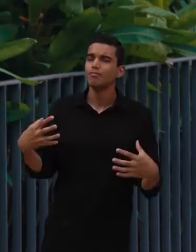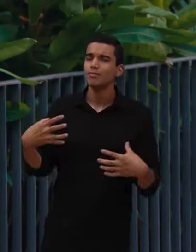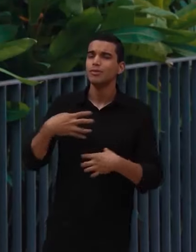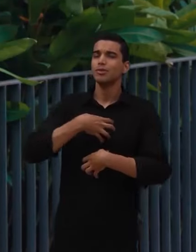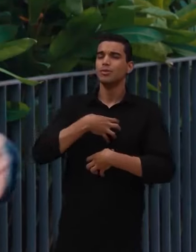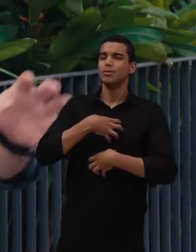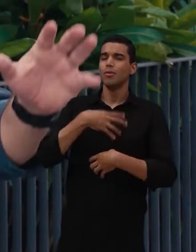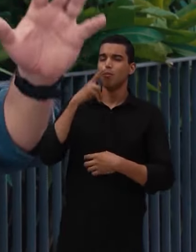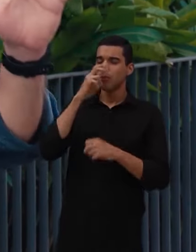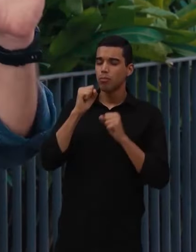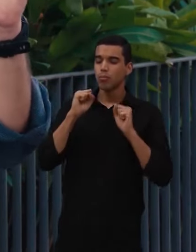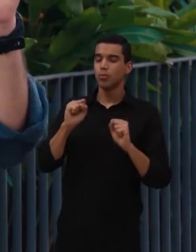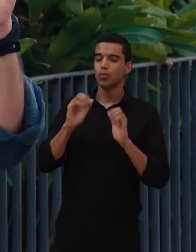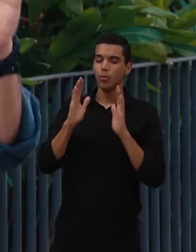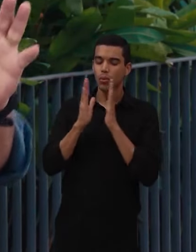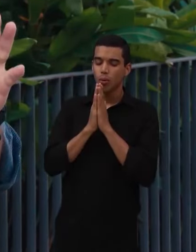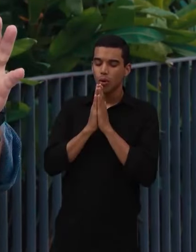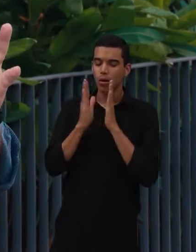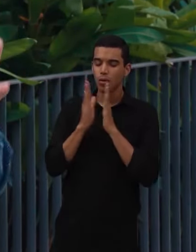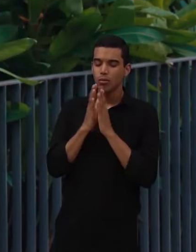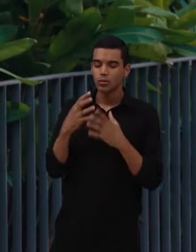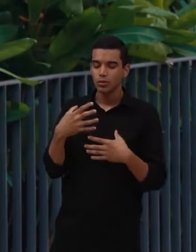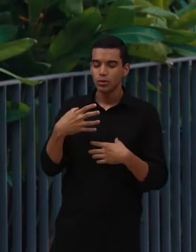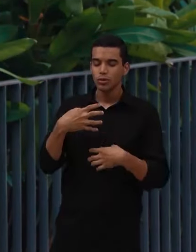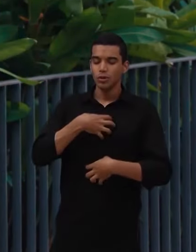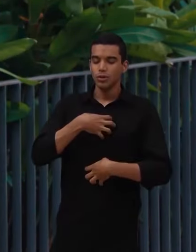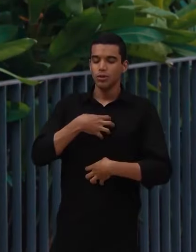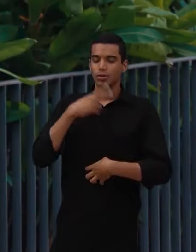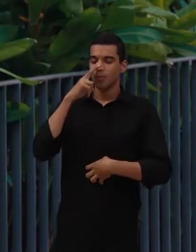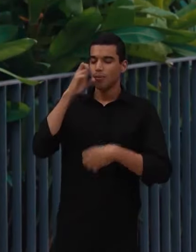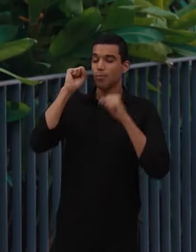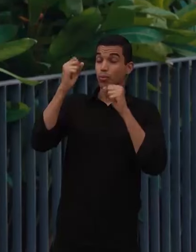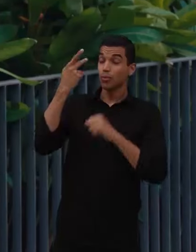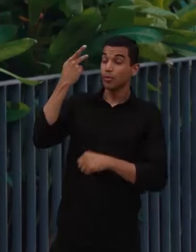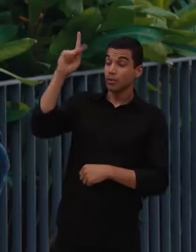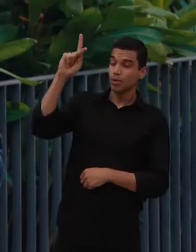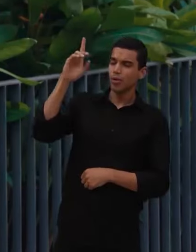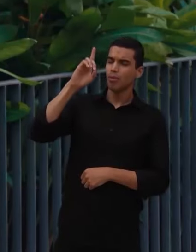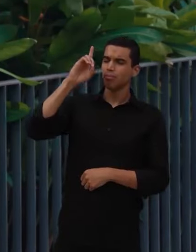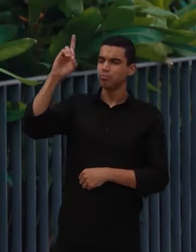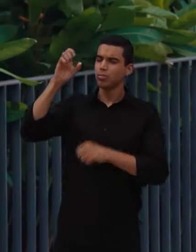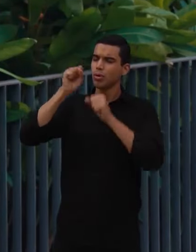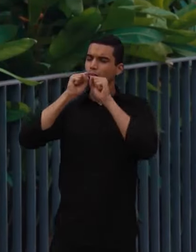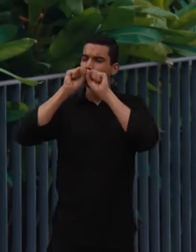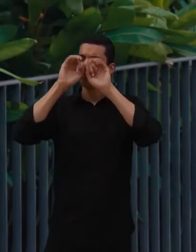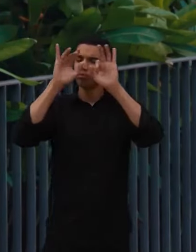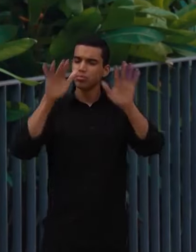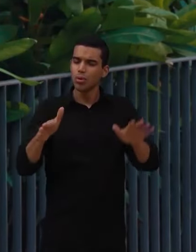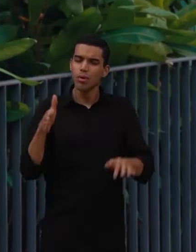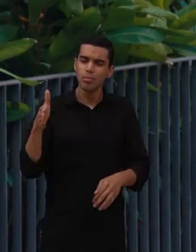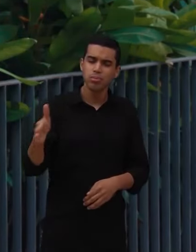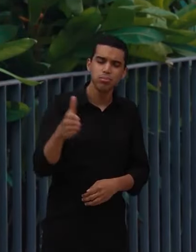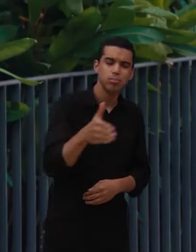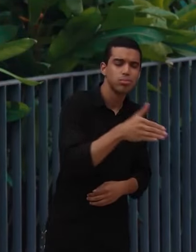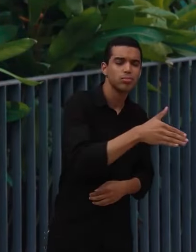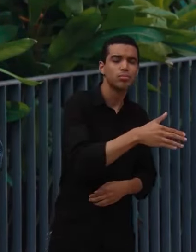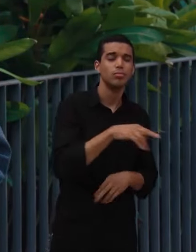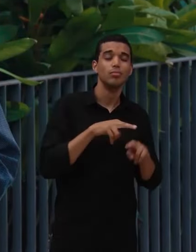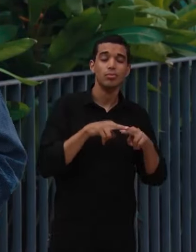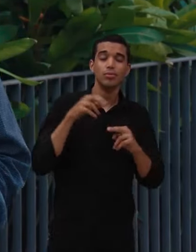entoado. Cobre-os com o teu sangue, livra-o de todo mal. Esta é a nossa oração, no nome bendito